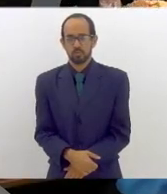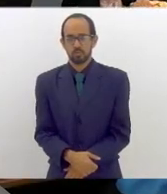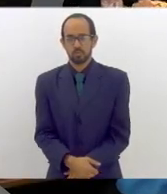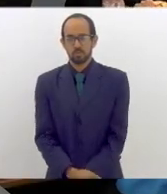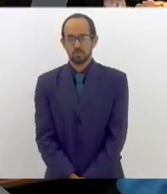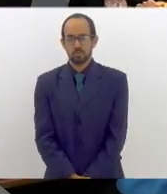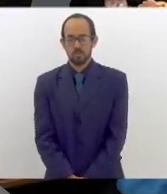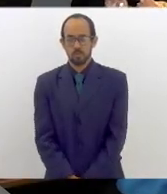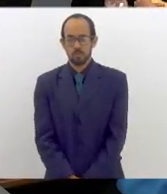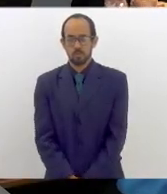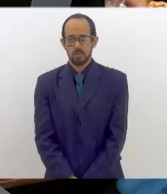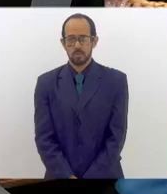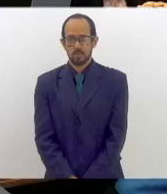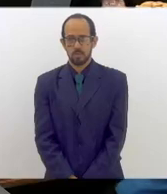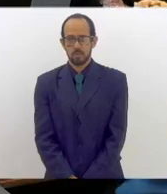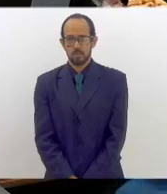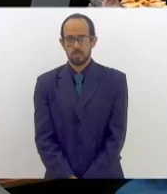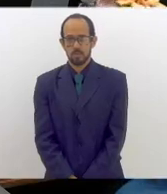deputado